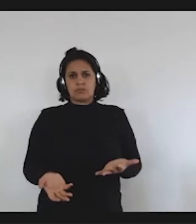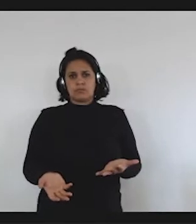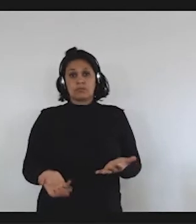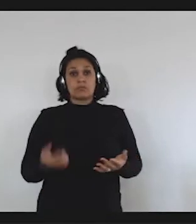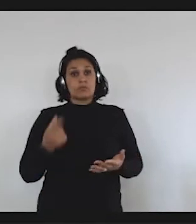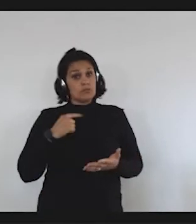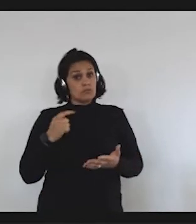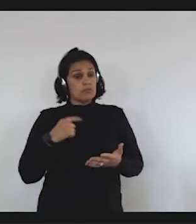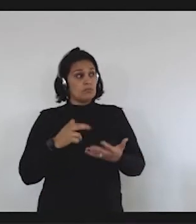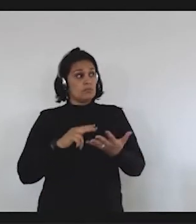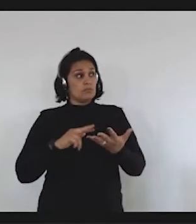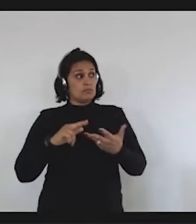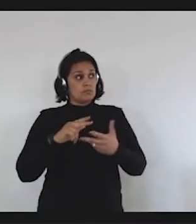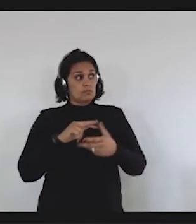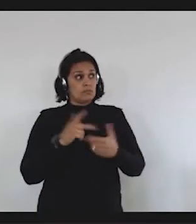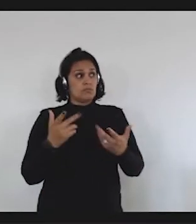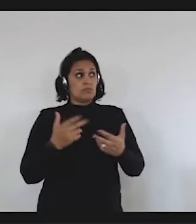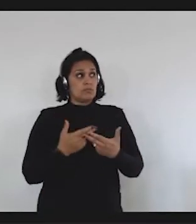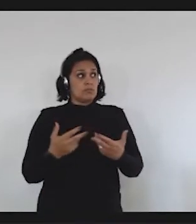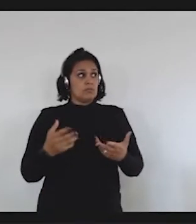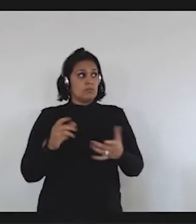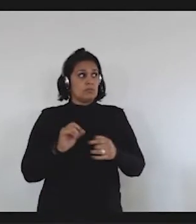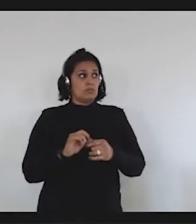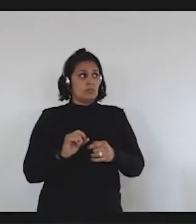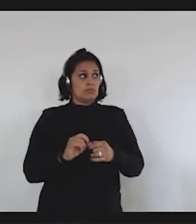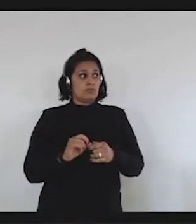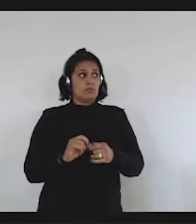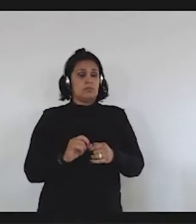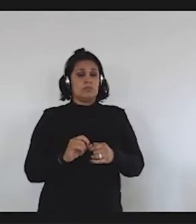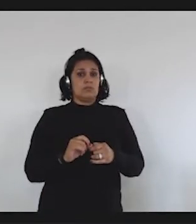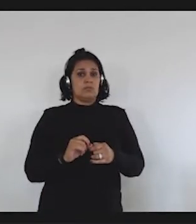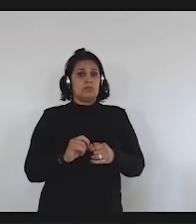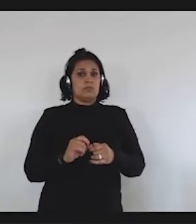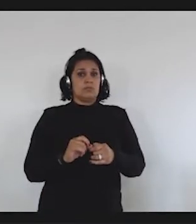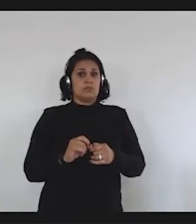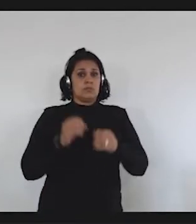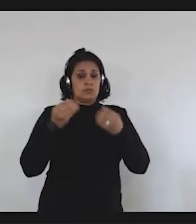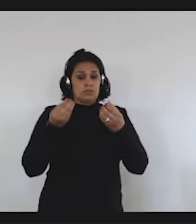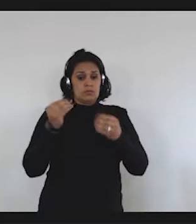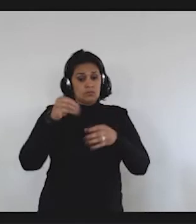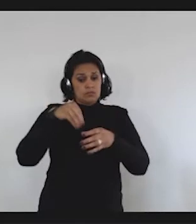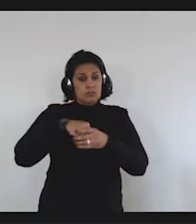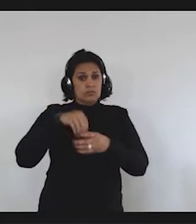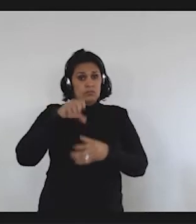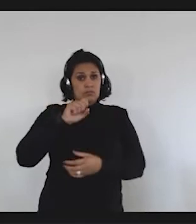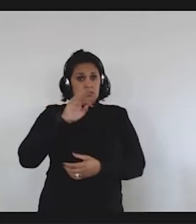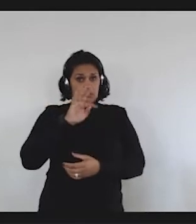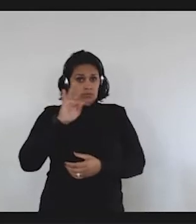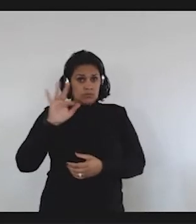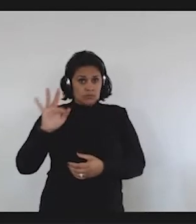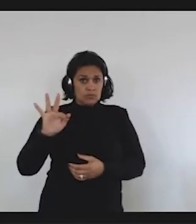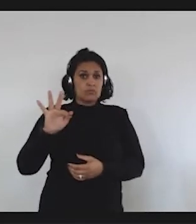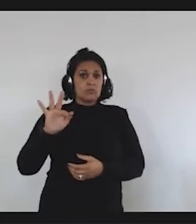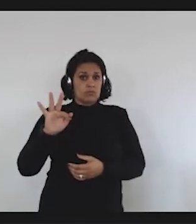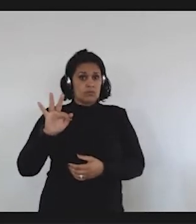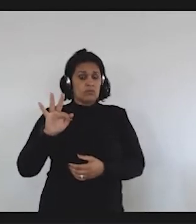de ações dentro do próprio Supremo Tribunal Federal que nós